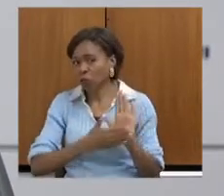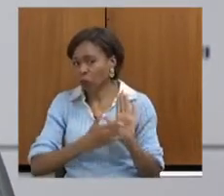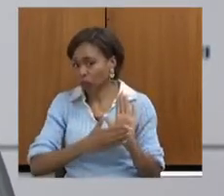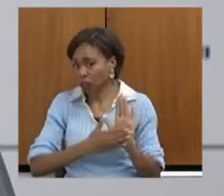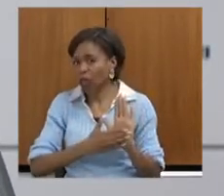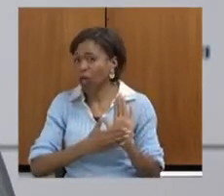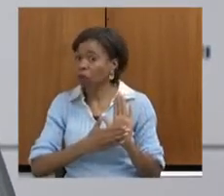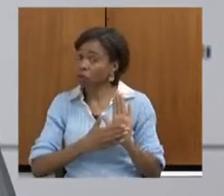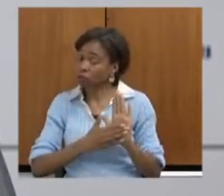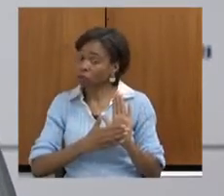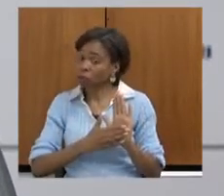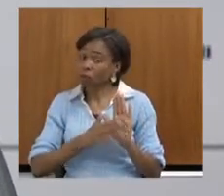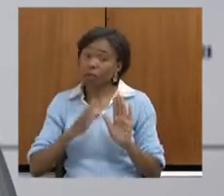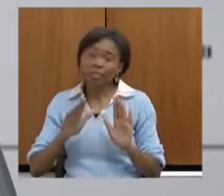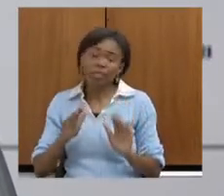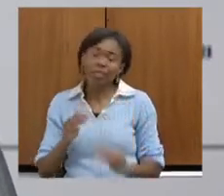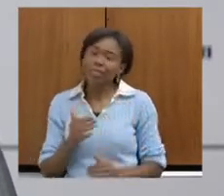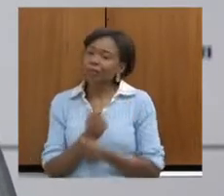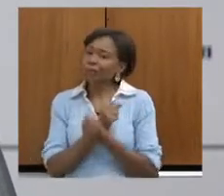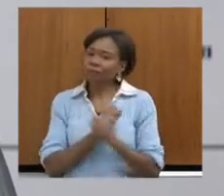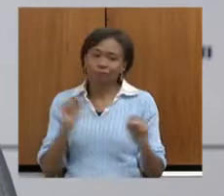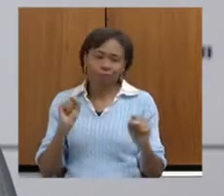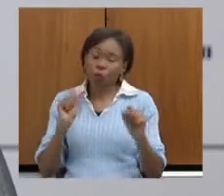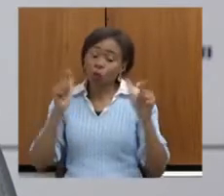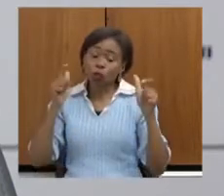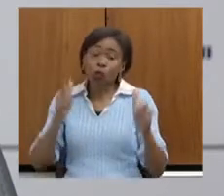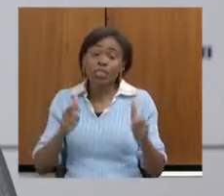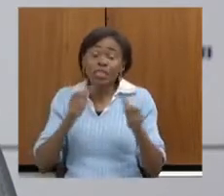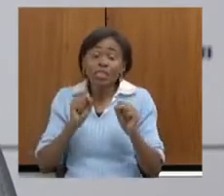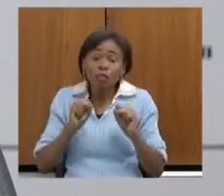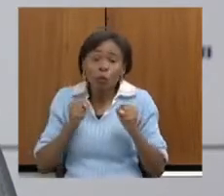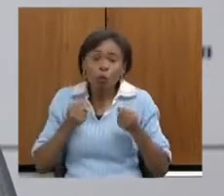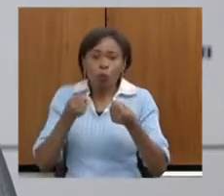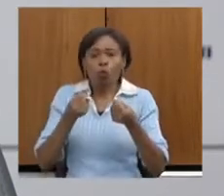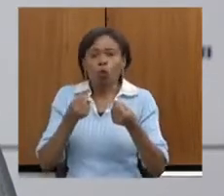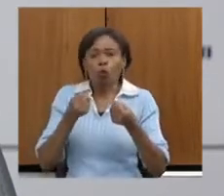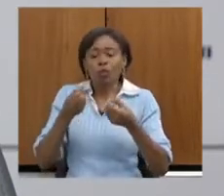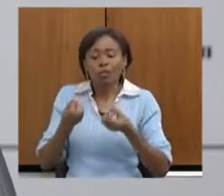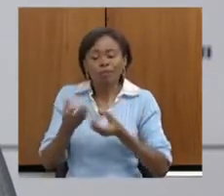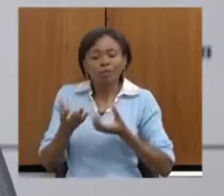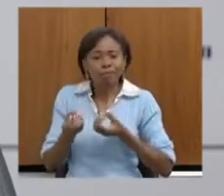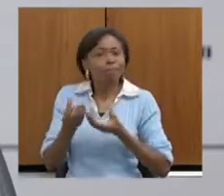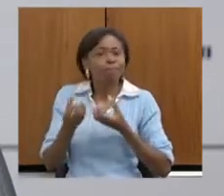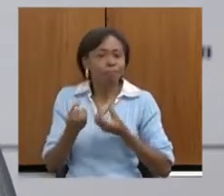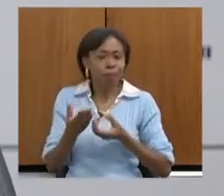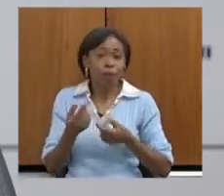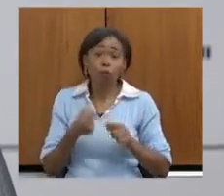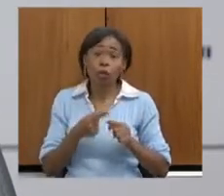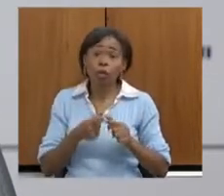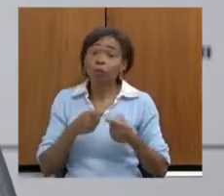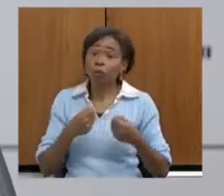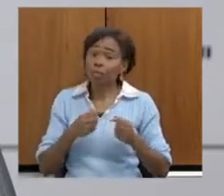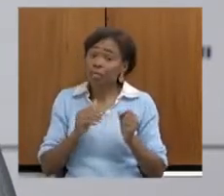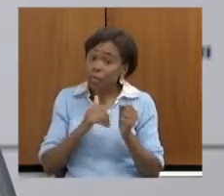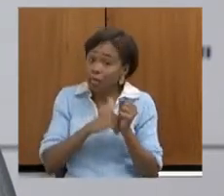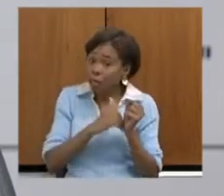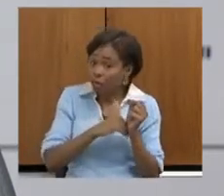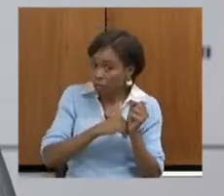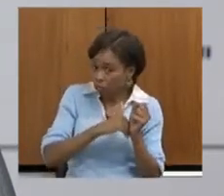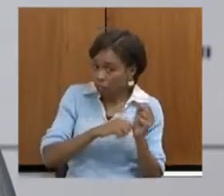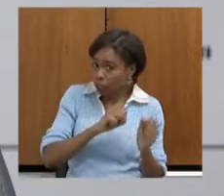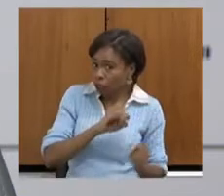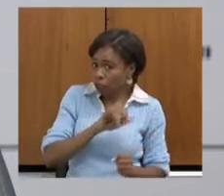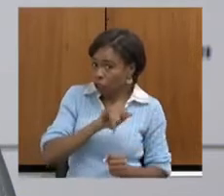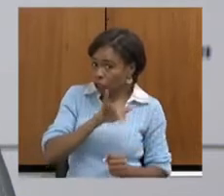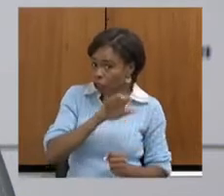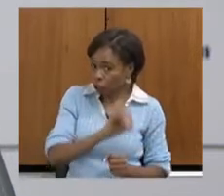coisas não é possível criar um ambiente seguro de repasse de informações para além das necessidades de sigilo quanto aos termos é preciso